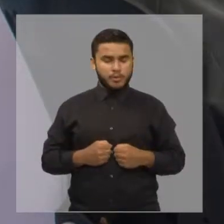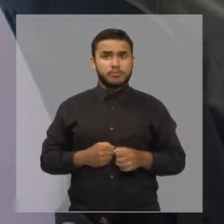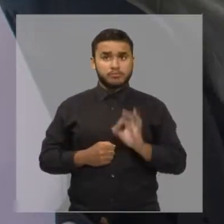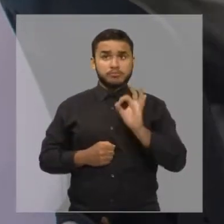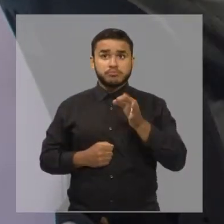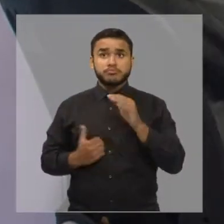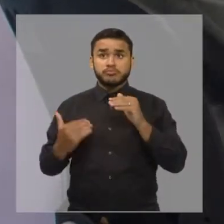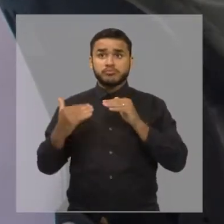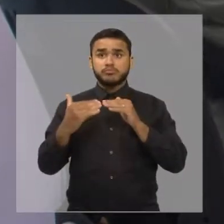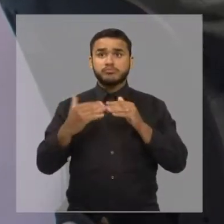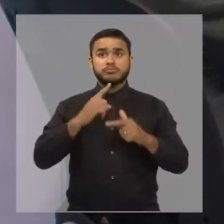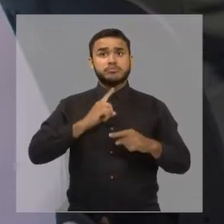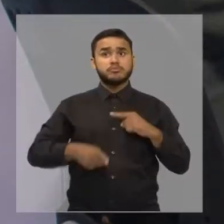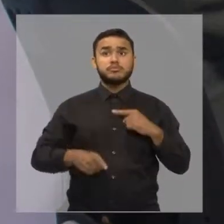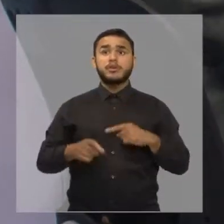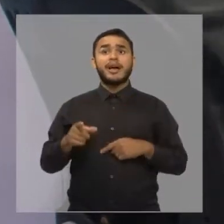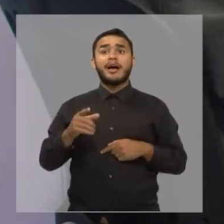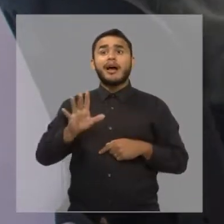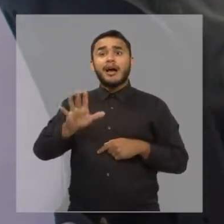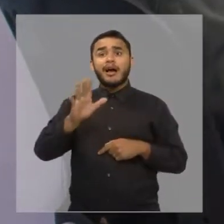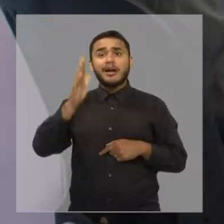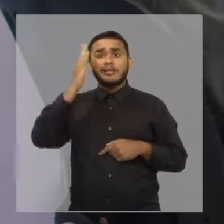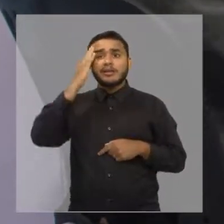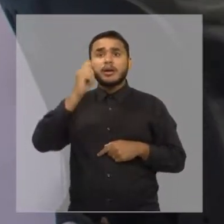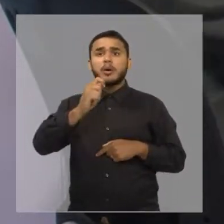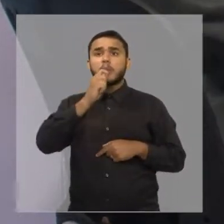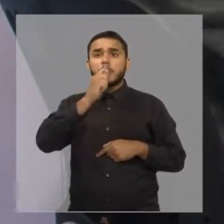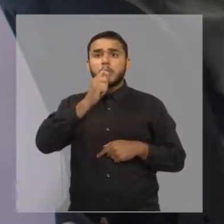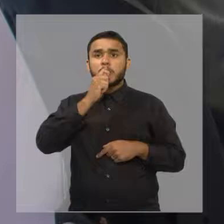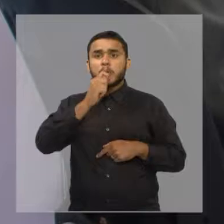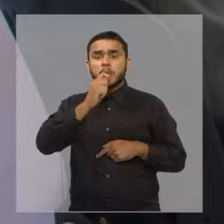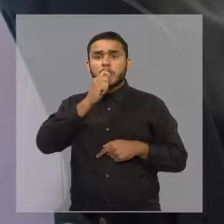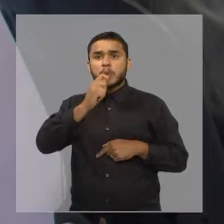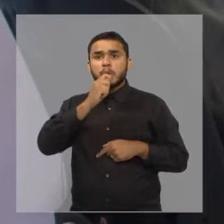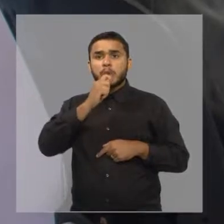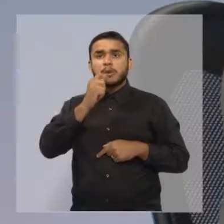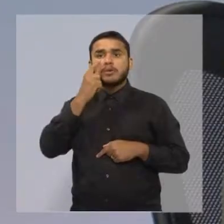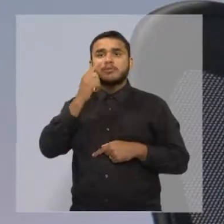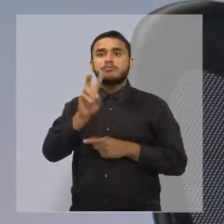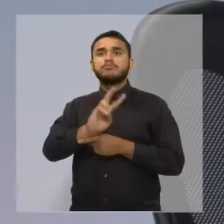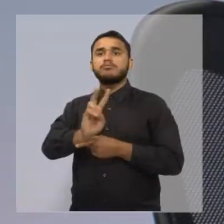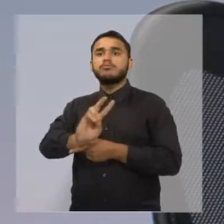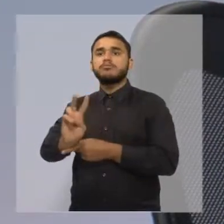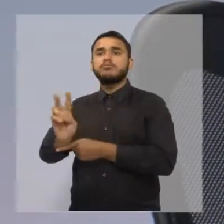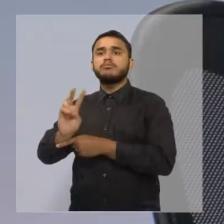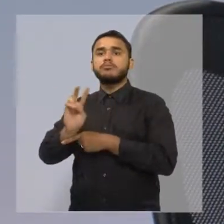Né? E o abuso, desde o guarda de trânsito, que extrapola